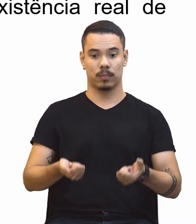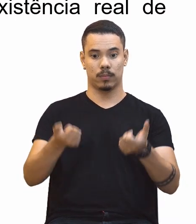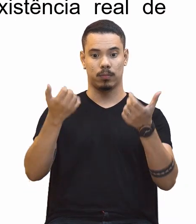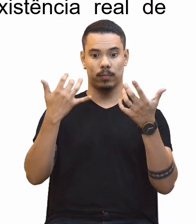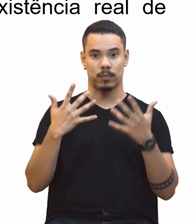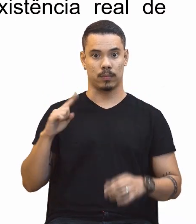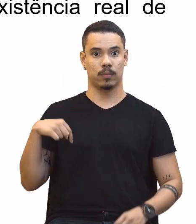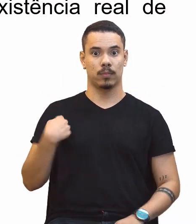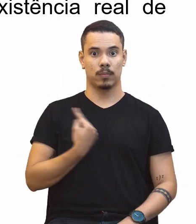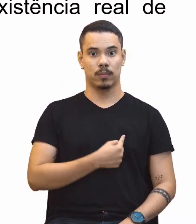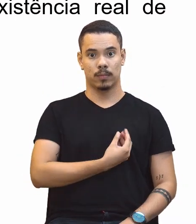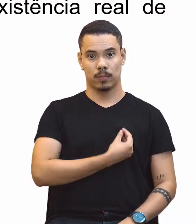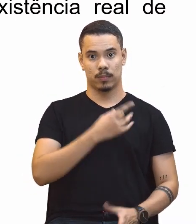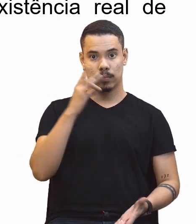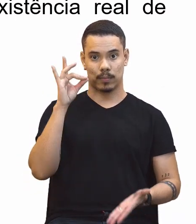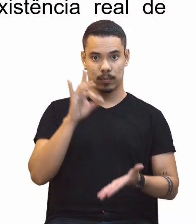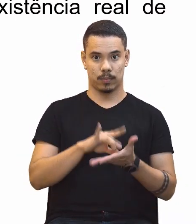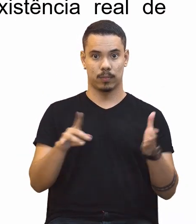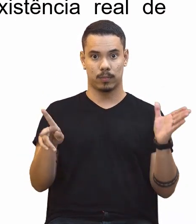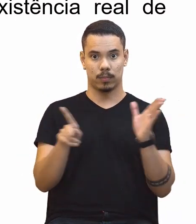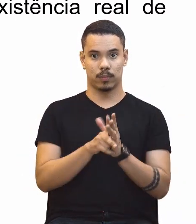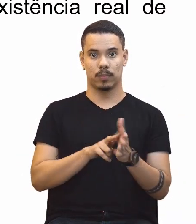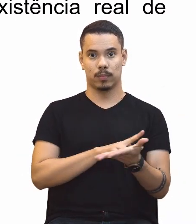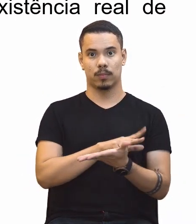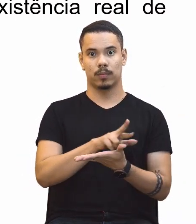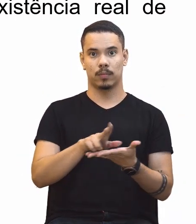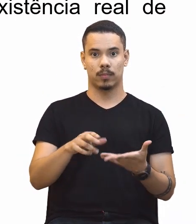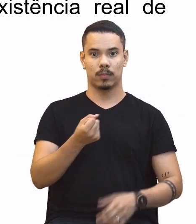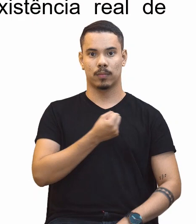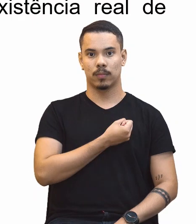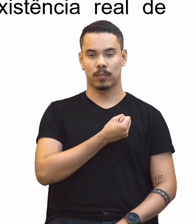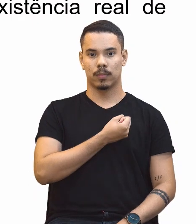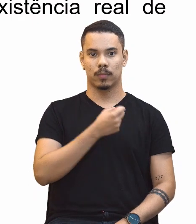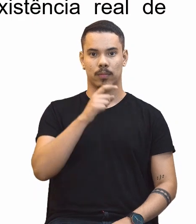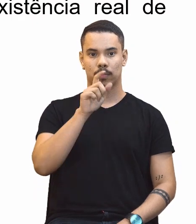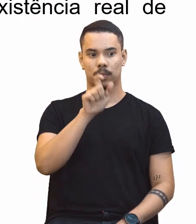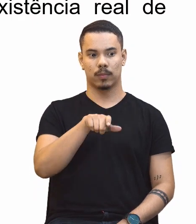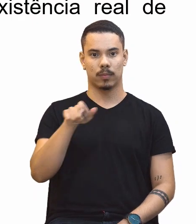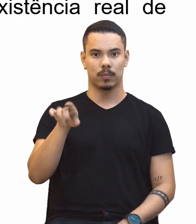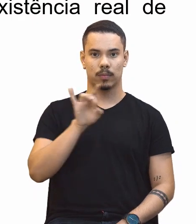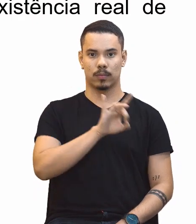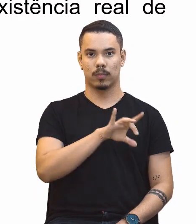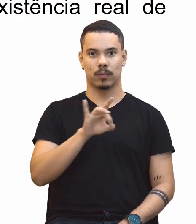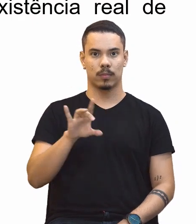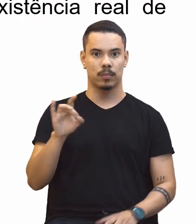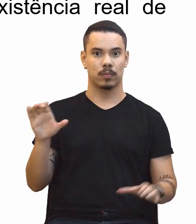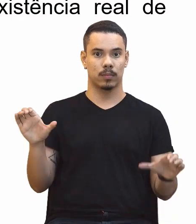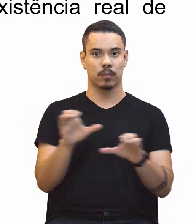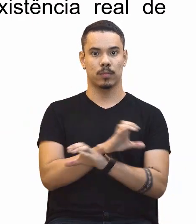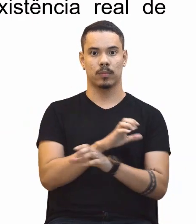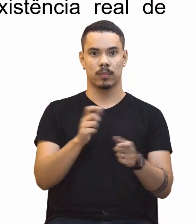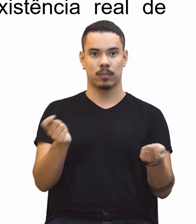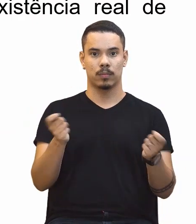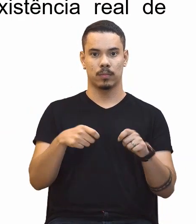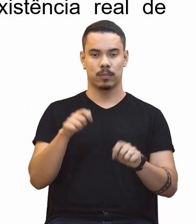existência real de inúmeros seres individuais, concretos, mutáveis.